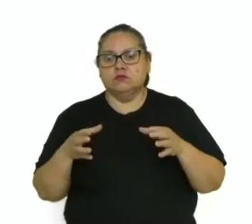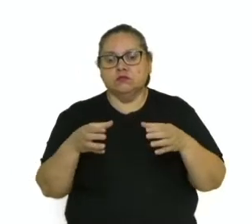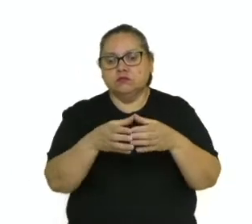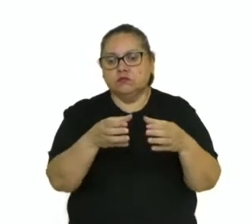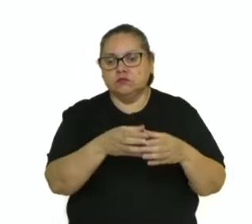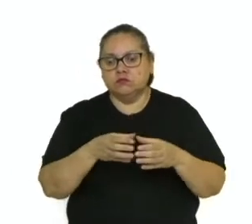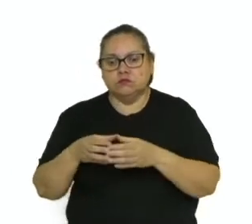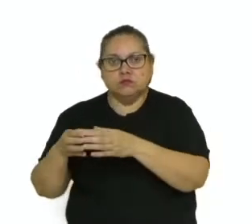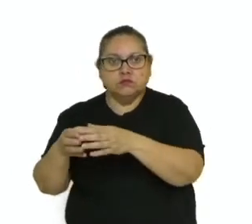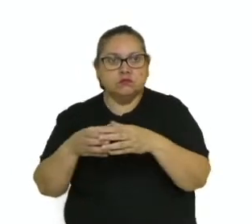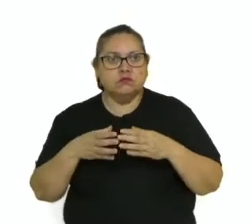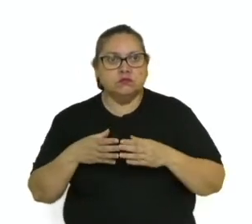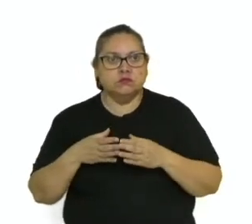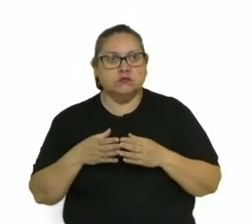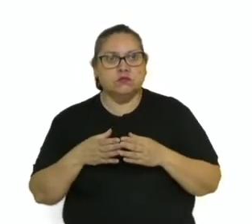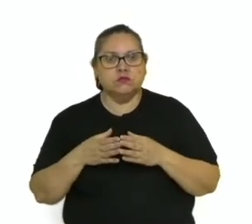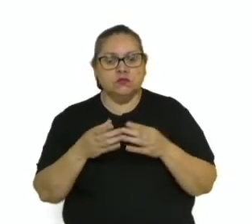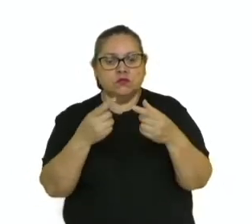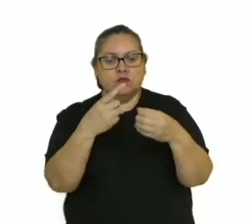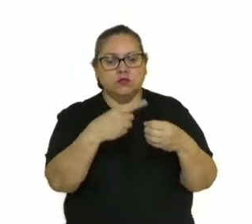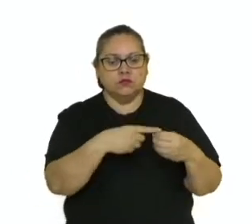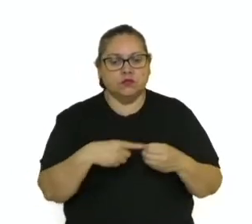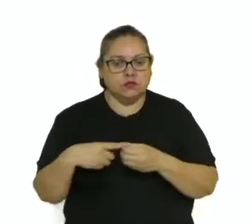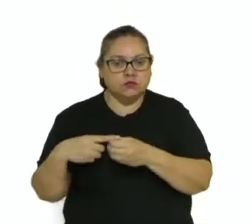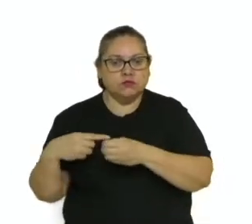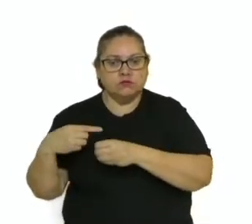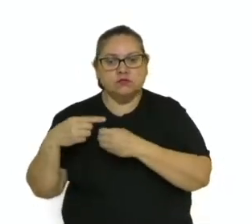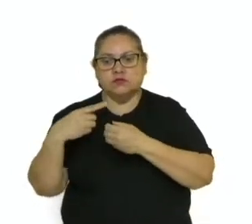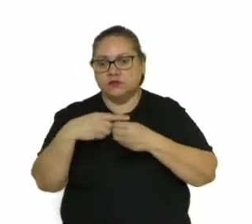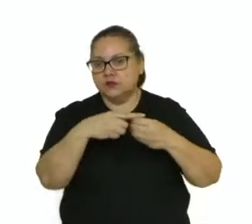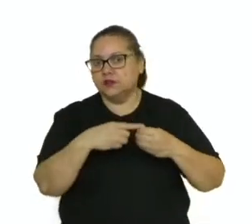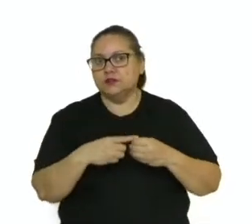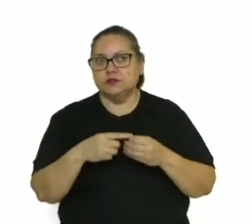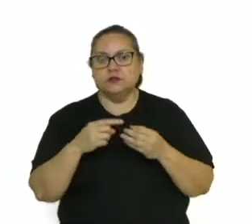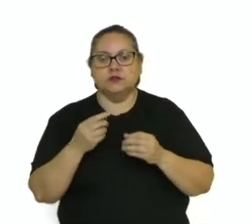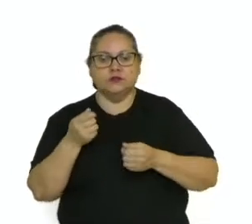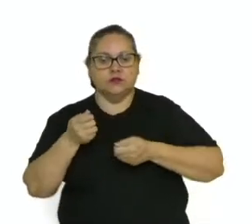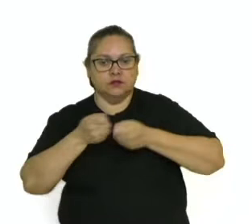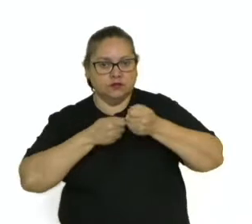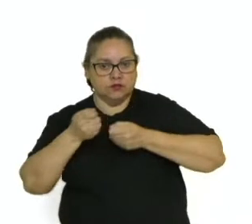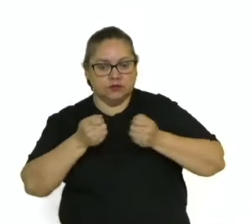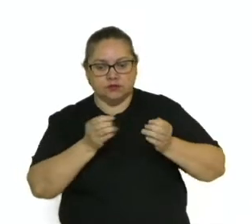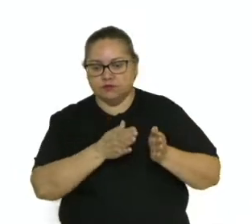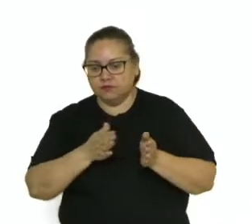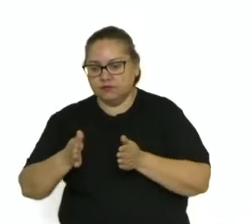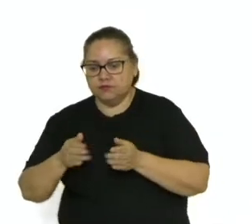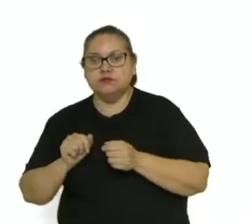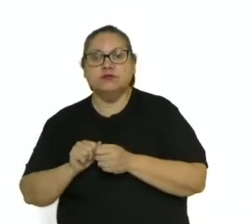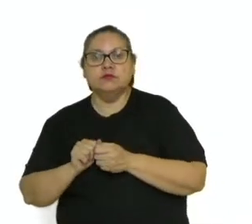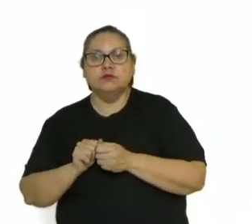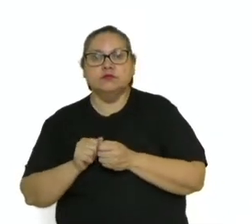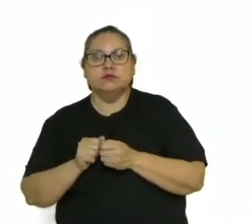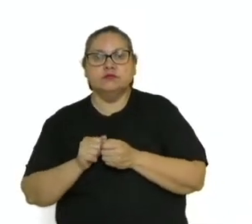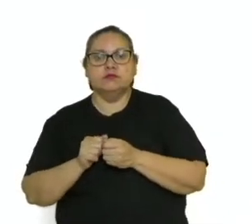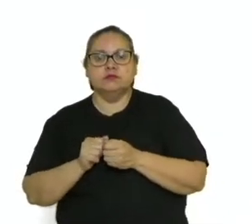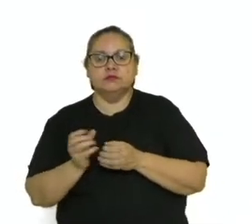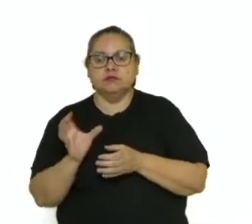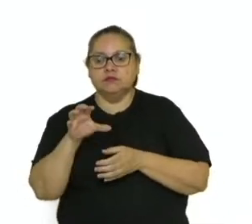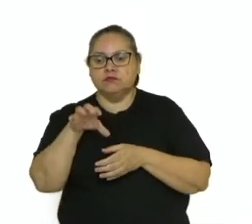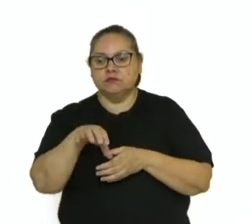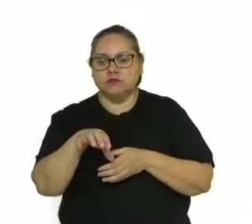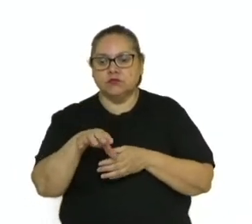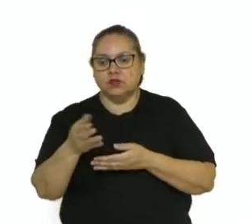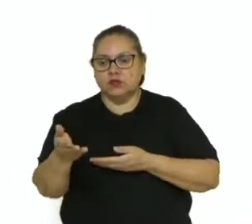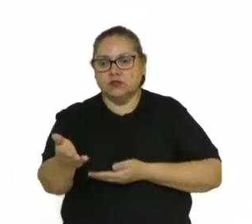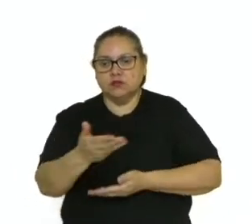grandes adensamentos ou centros urbanos. Sendo assim, a economia nesse período era centrada nas